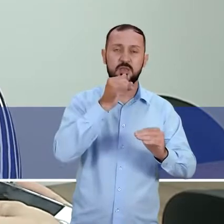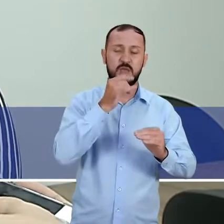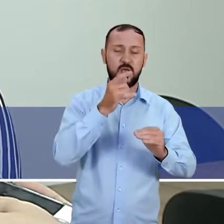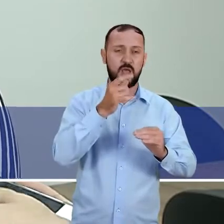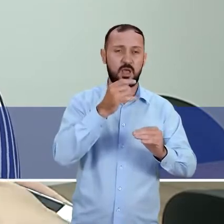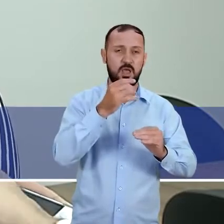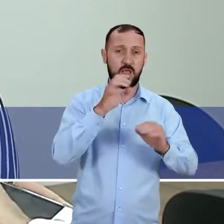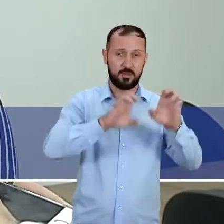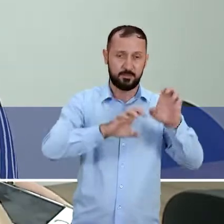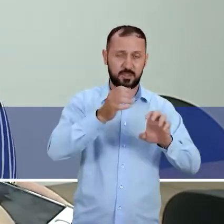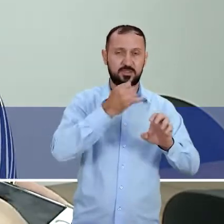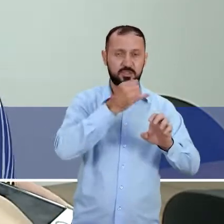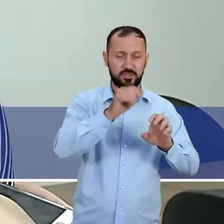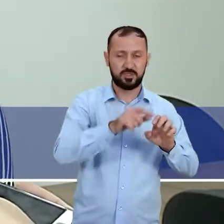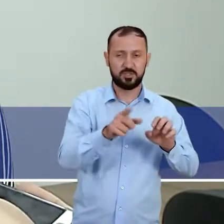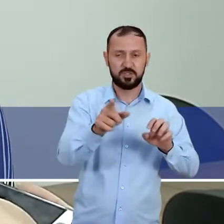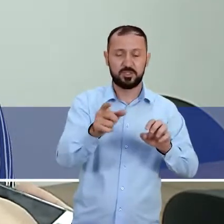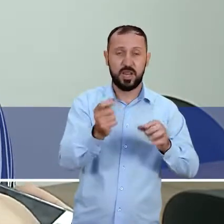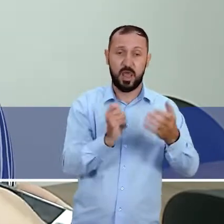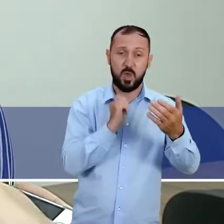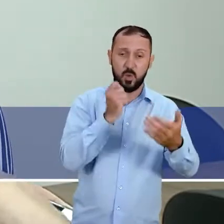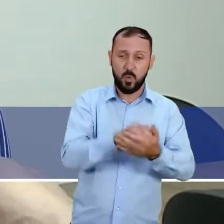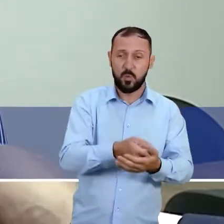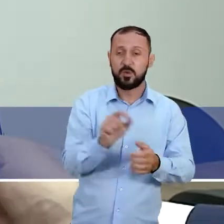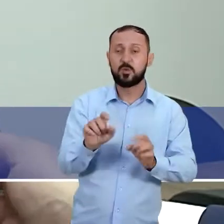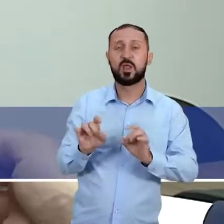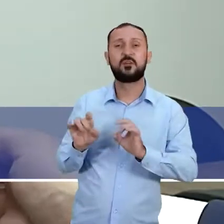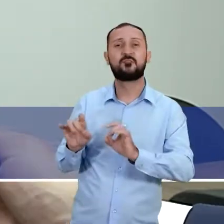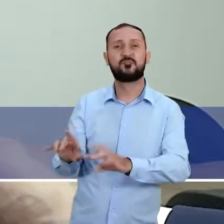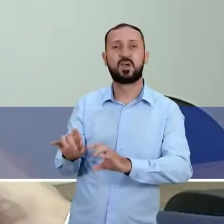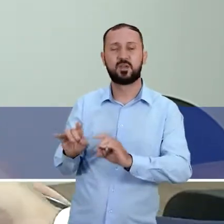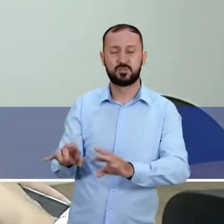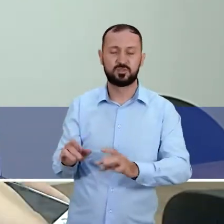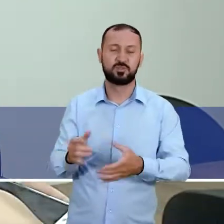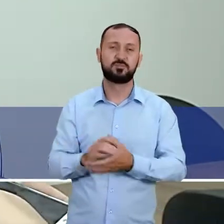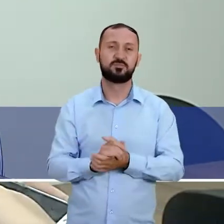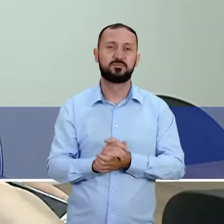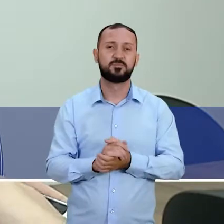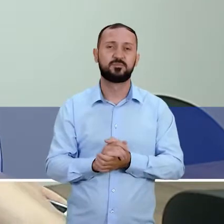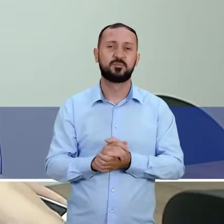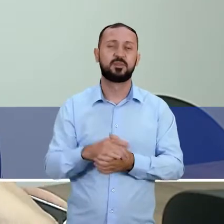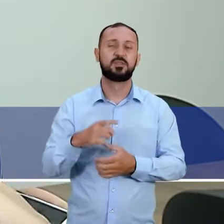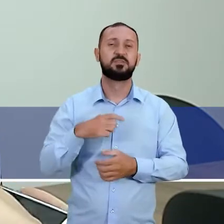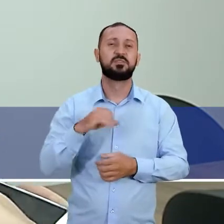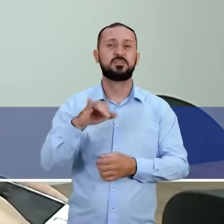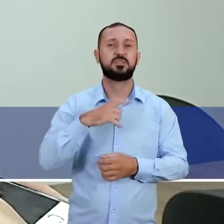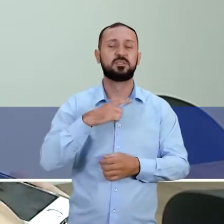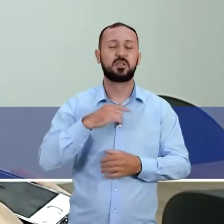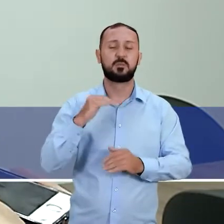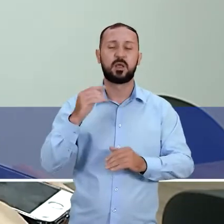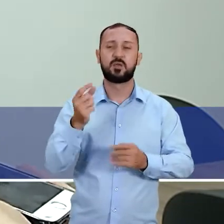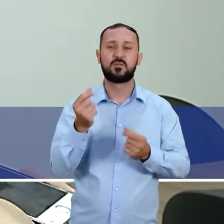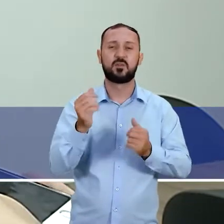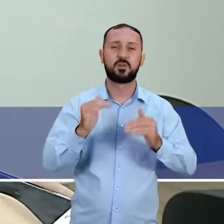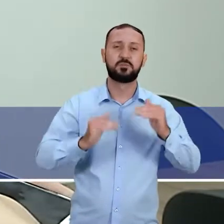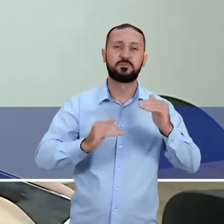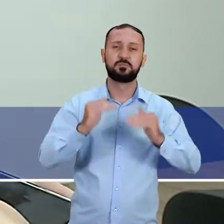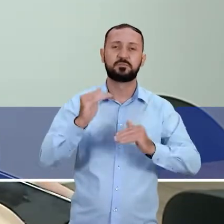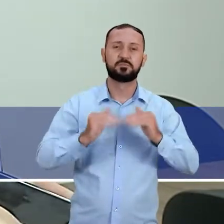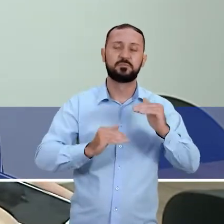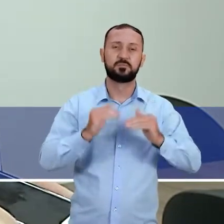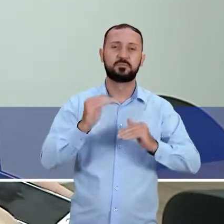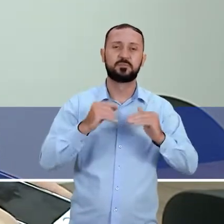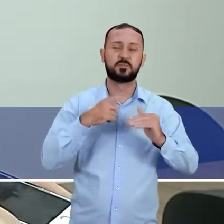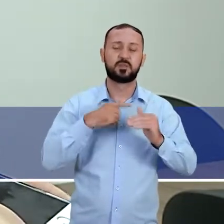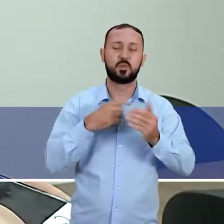compra de energia e aquilo que ela vende de energia. Se havia uma equiparação, se